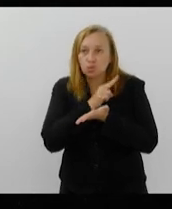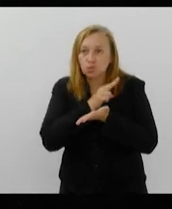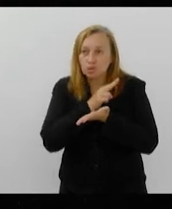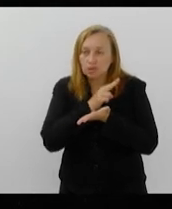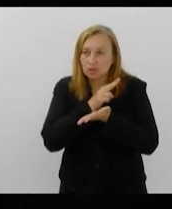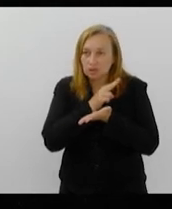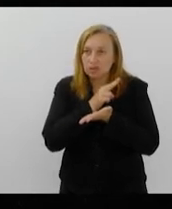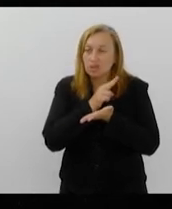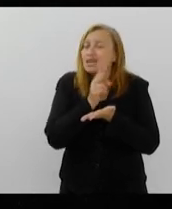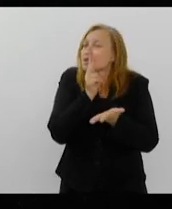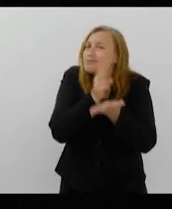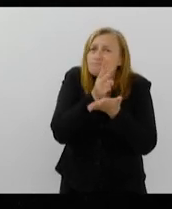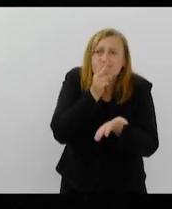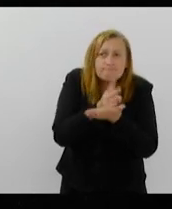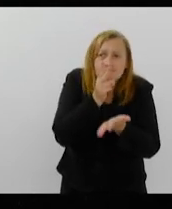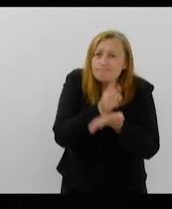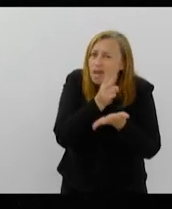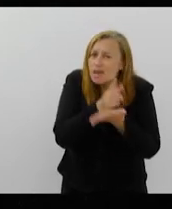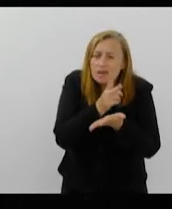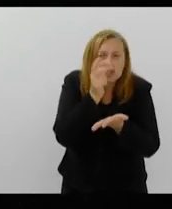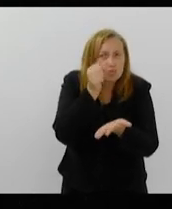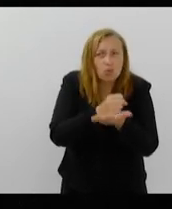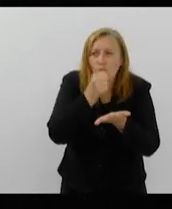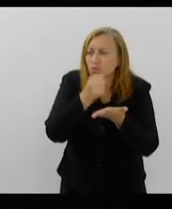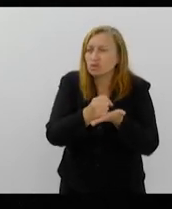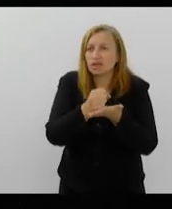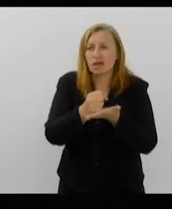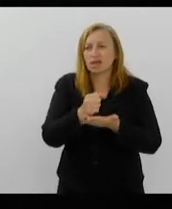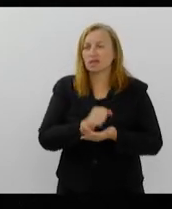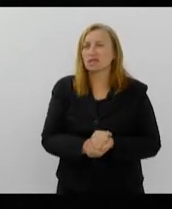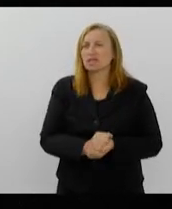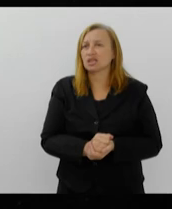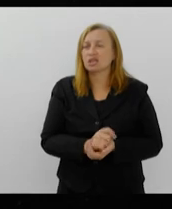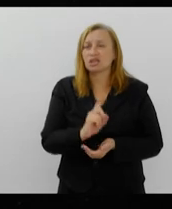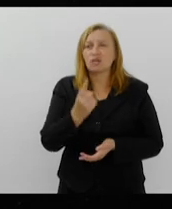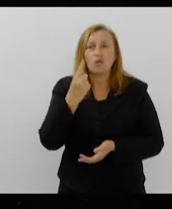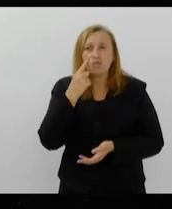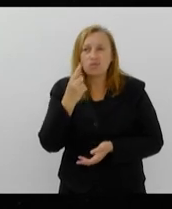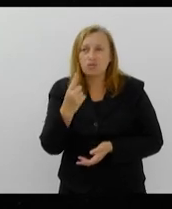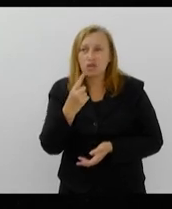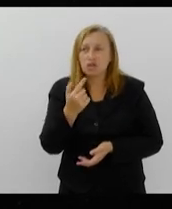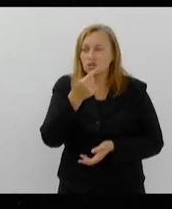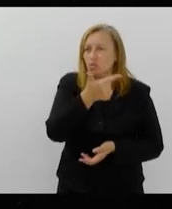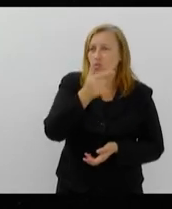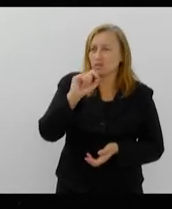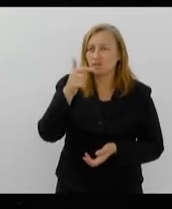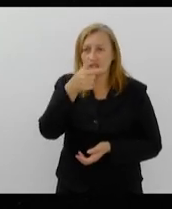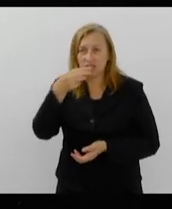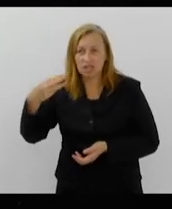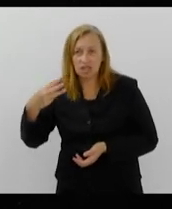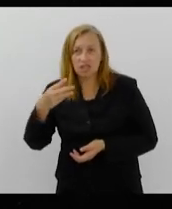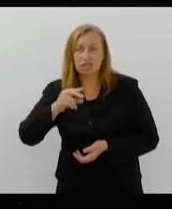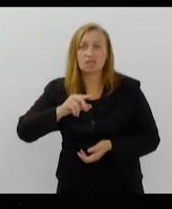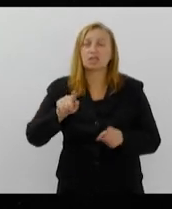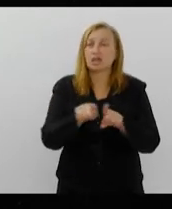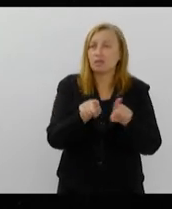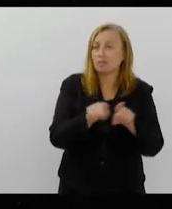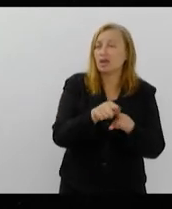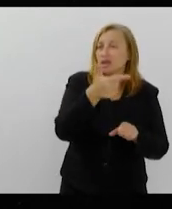com esses mesmos contratos que não foram previstos em 23, em 22,